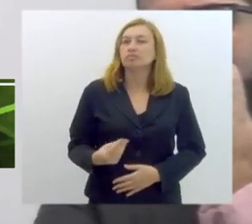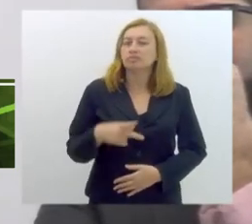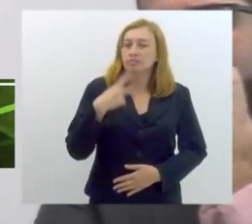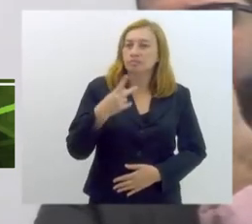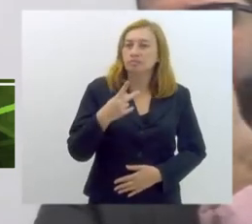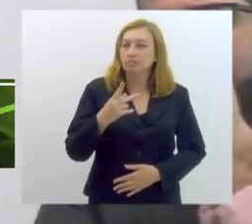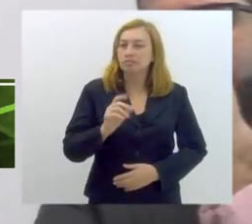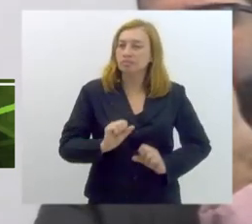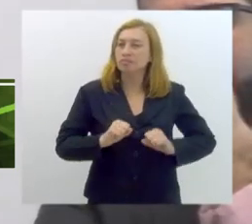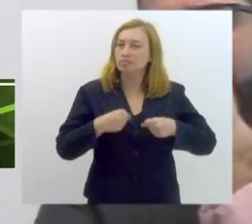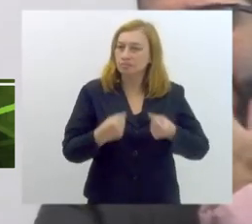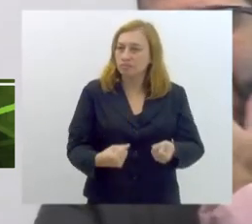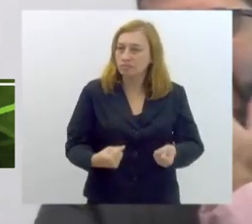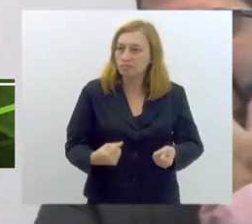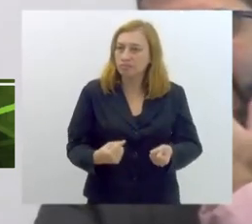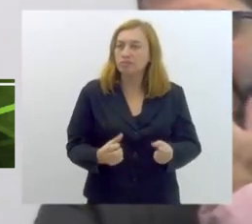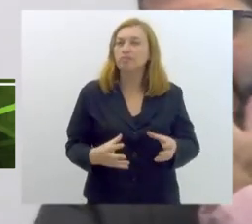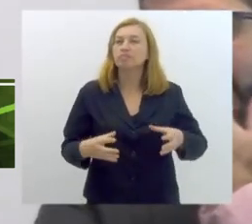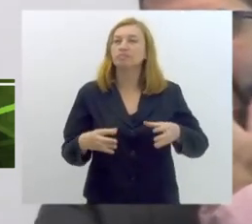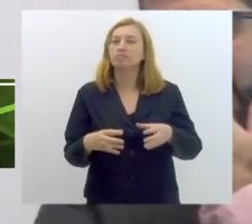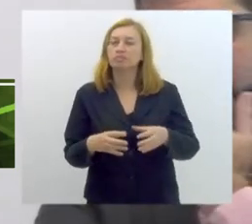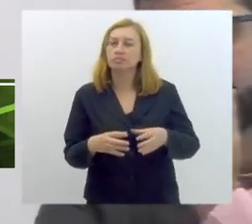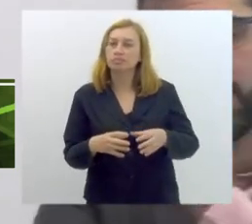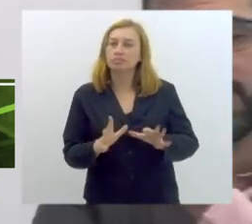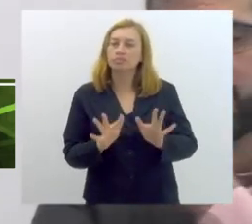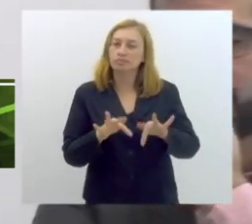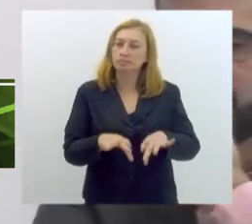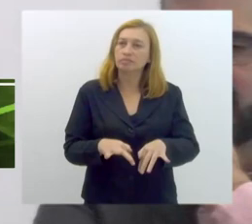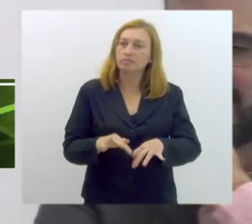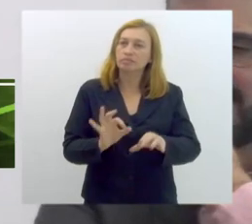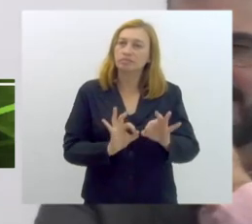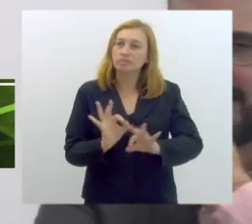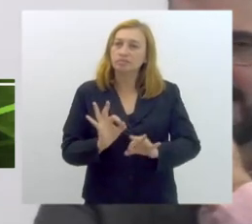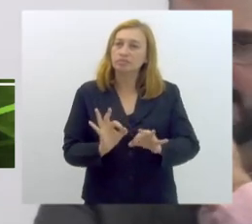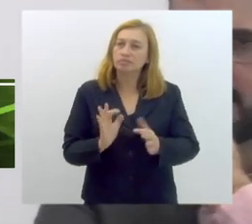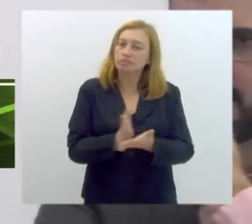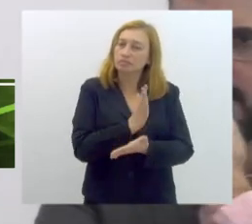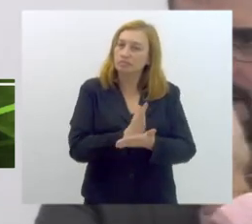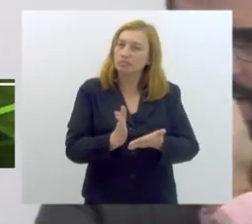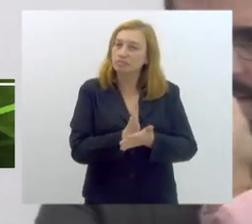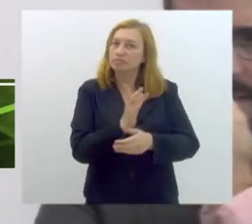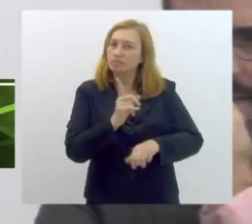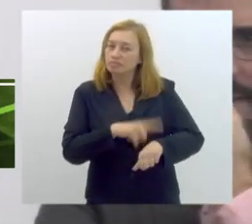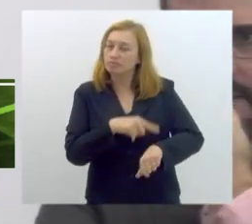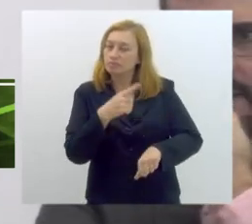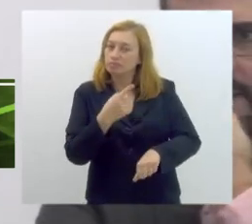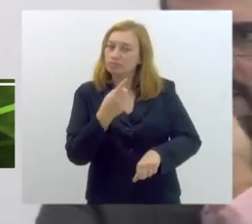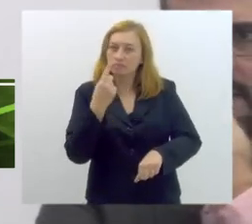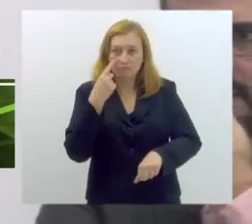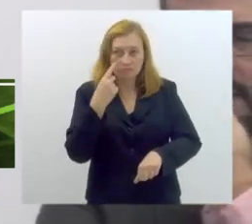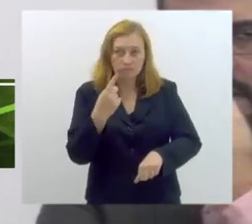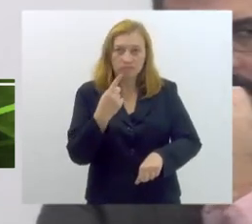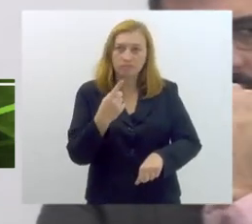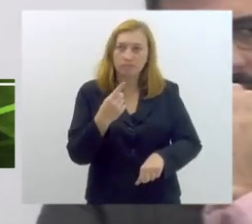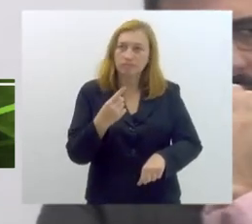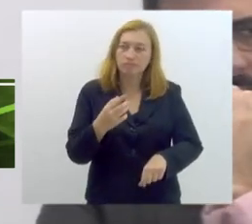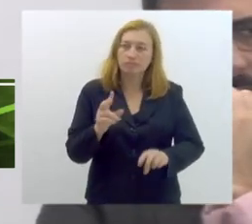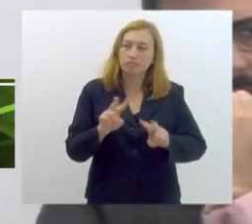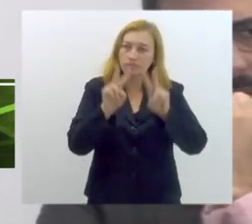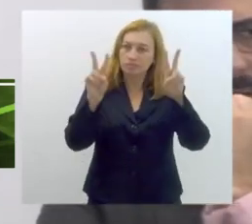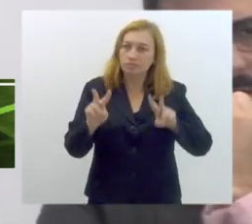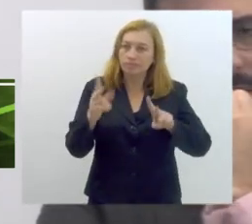vamos pegar firme na condução desse projeto e que, daqui a algum tempo, nós vamos poder estar tratando esse tema com